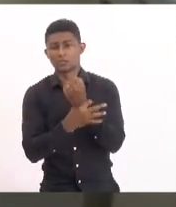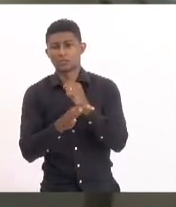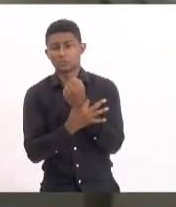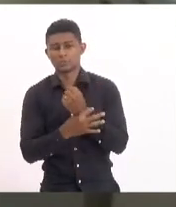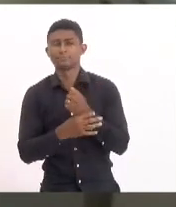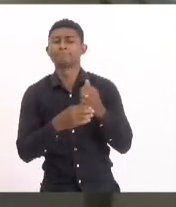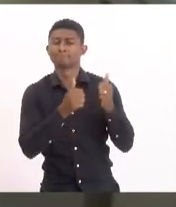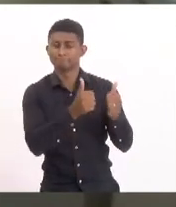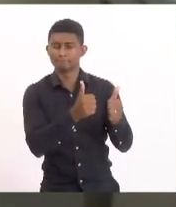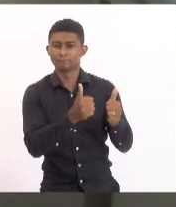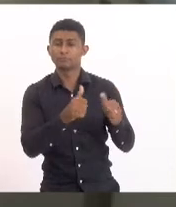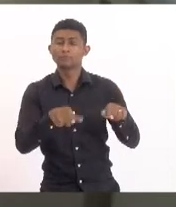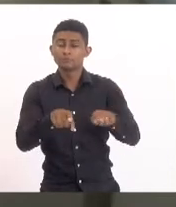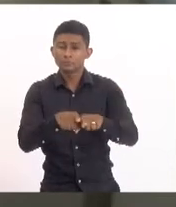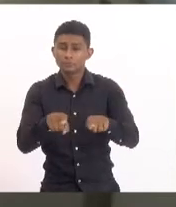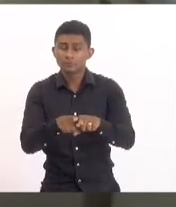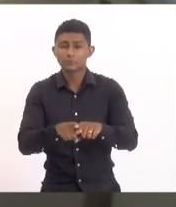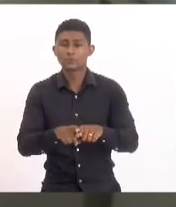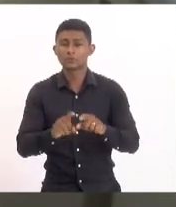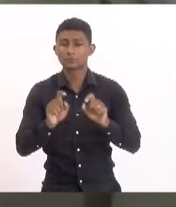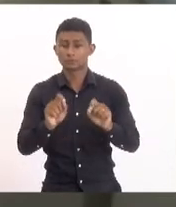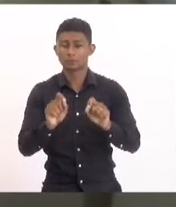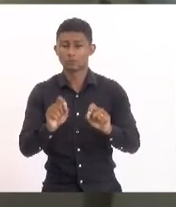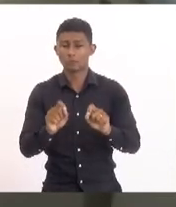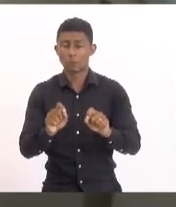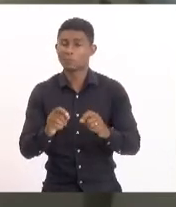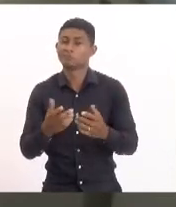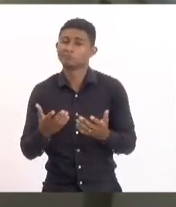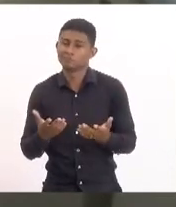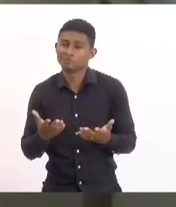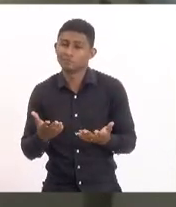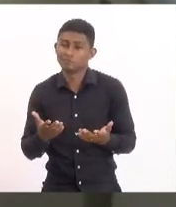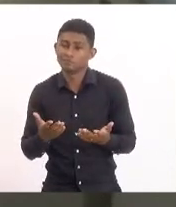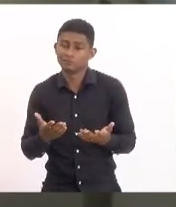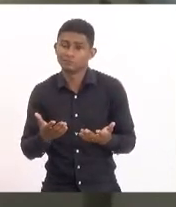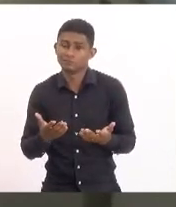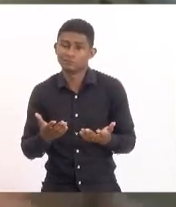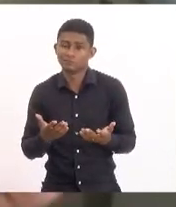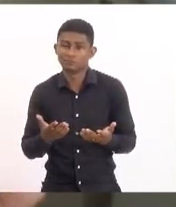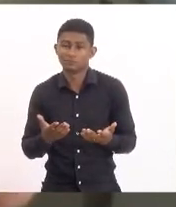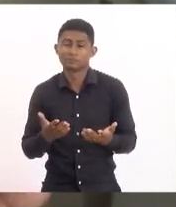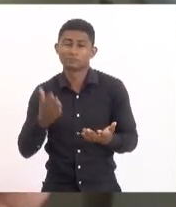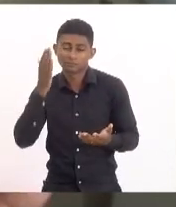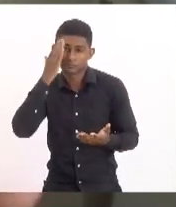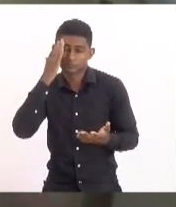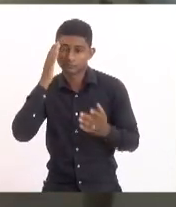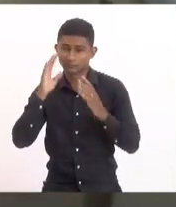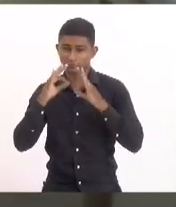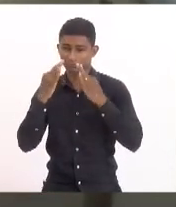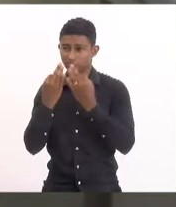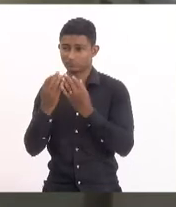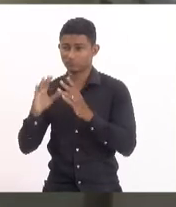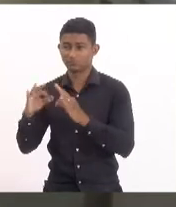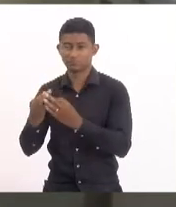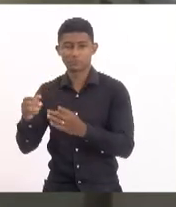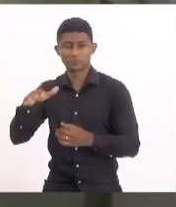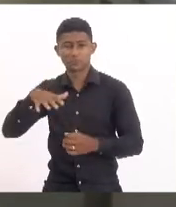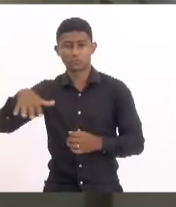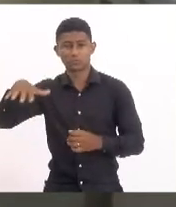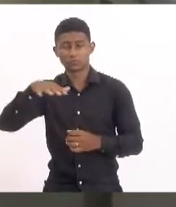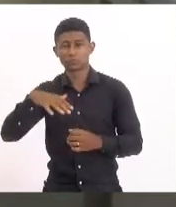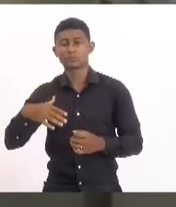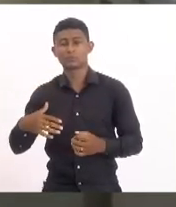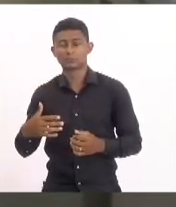também contemple os desejos das redes de famílias que também querem que seus